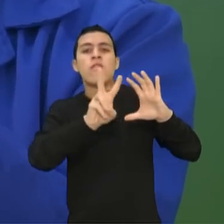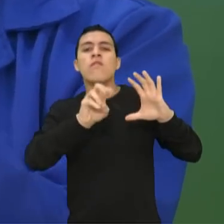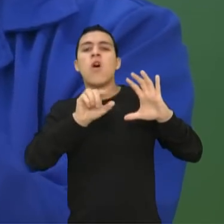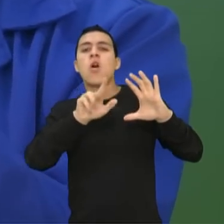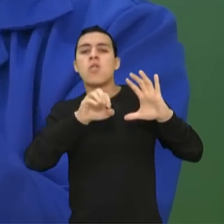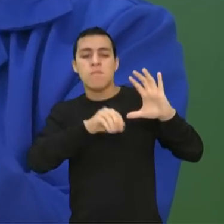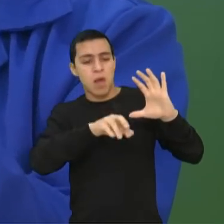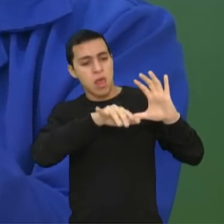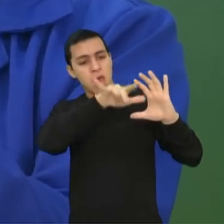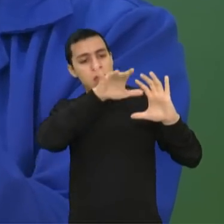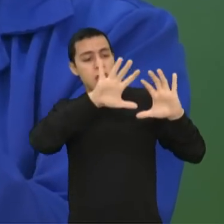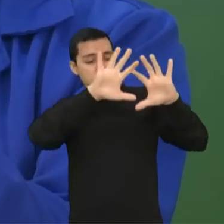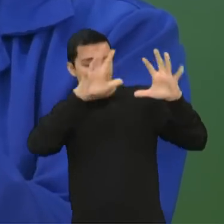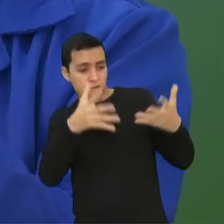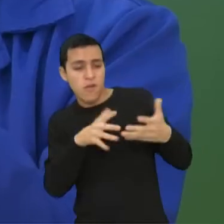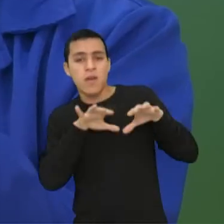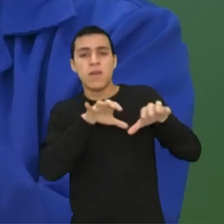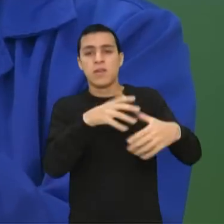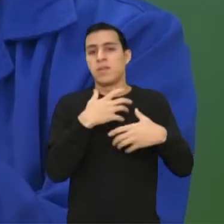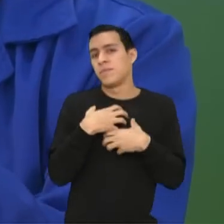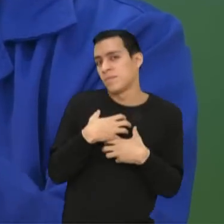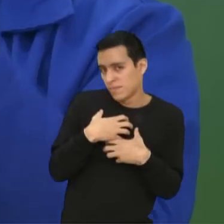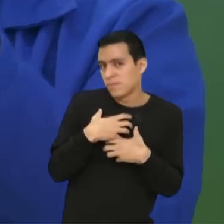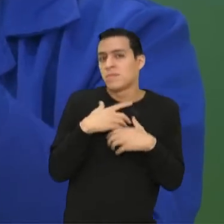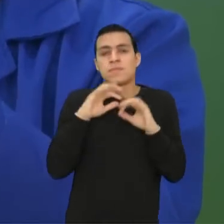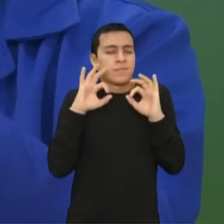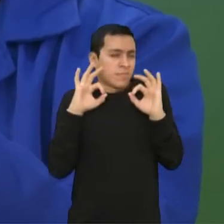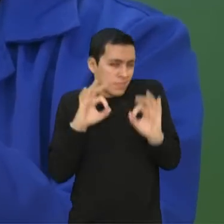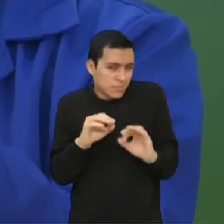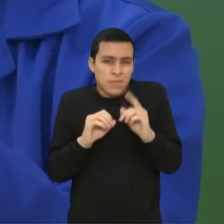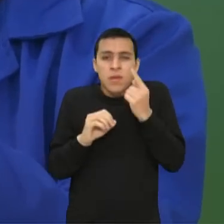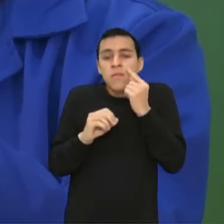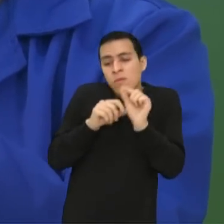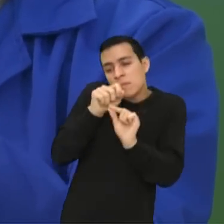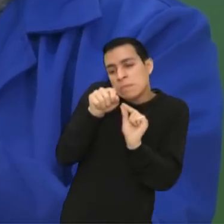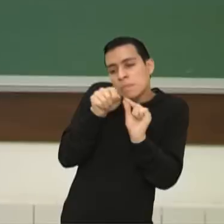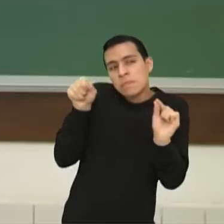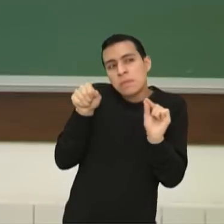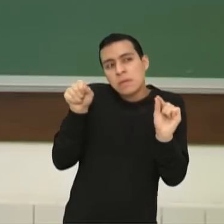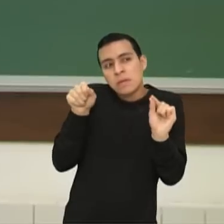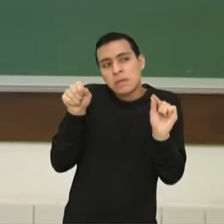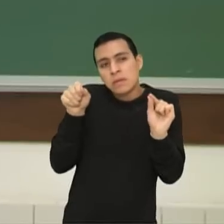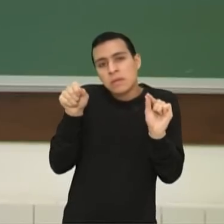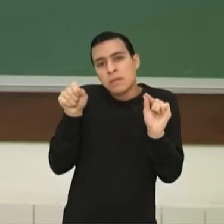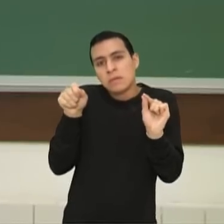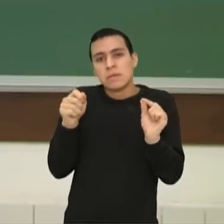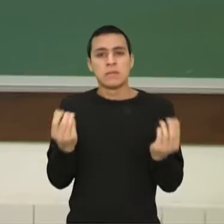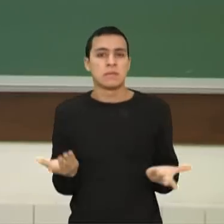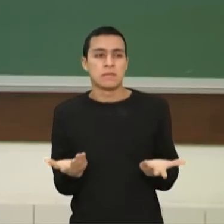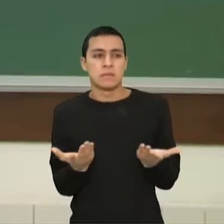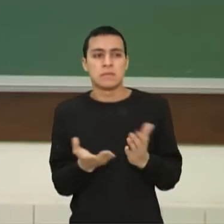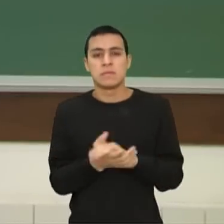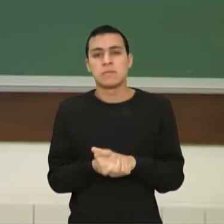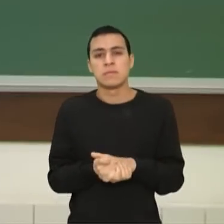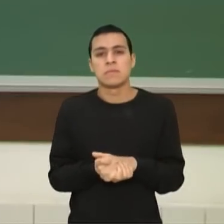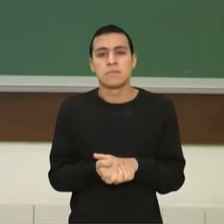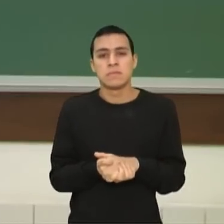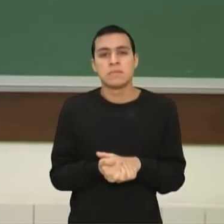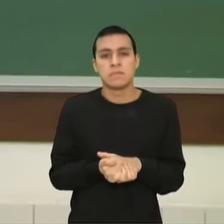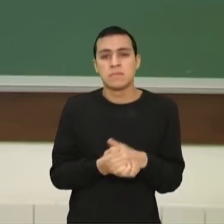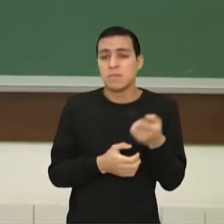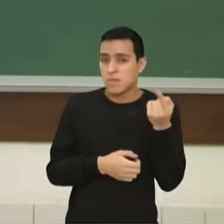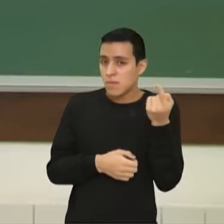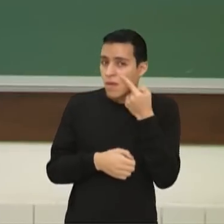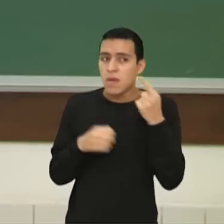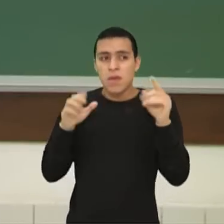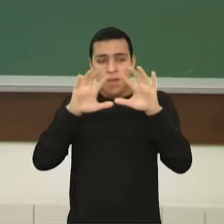espaço. E a forma ficou nesse formato da bexiga. Mas vamos ver ela amarradinha para ver a situação? Olha o que acontece. Eu tenho